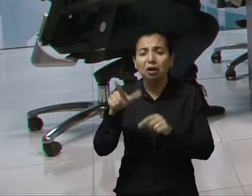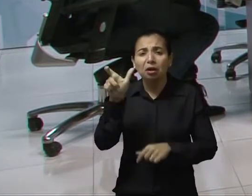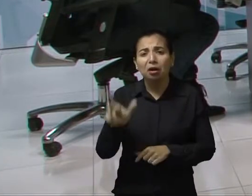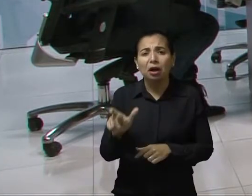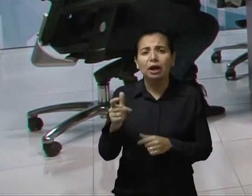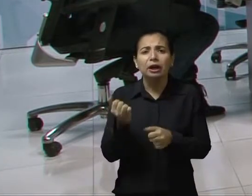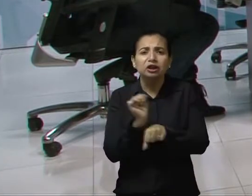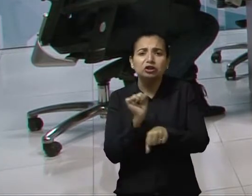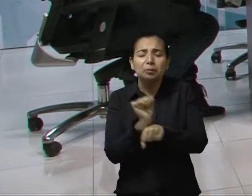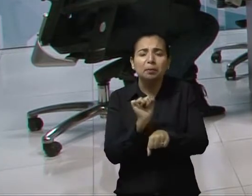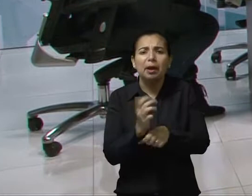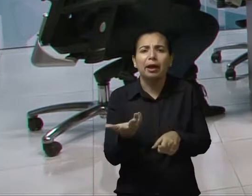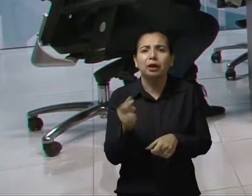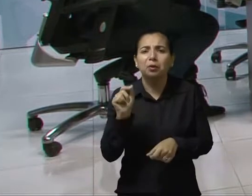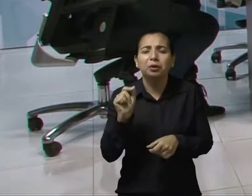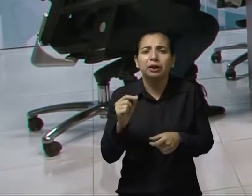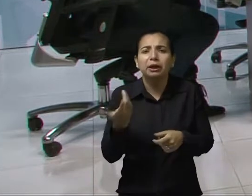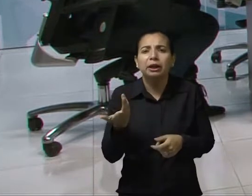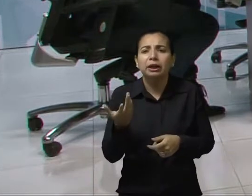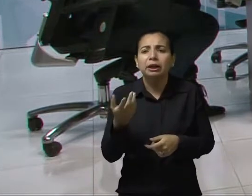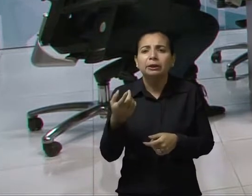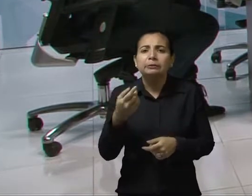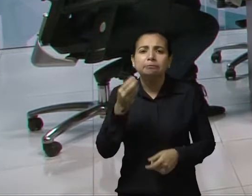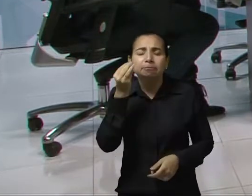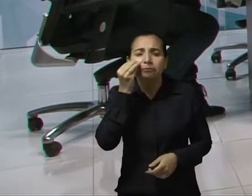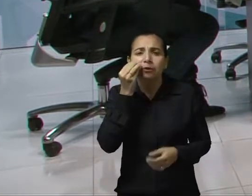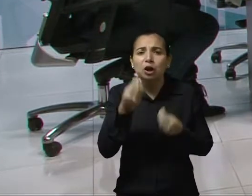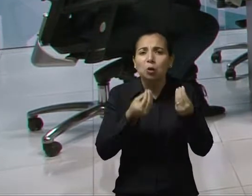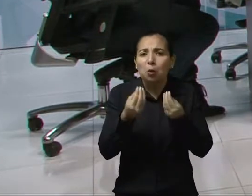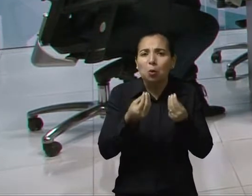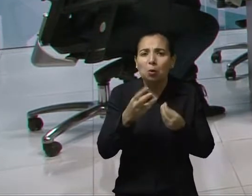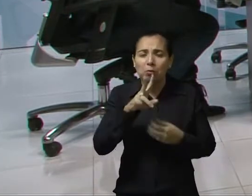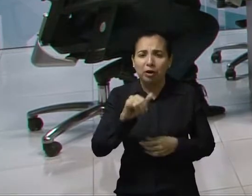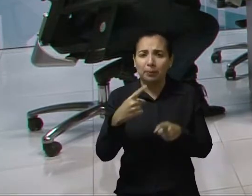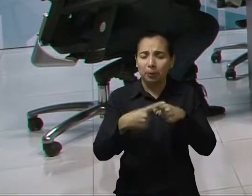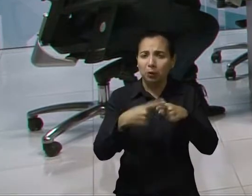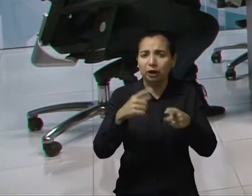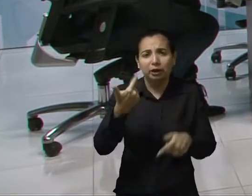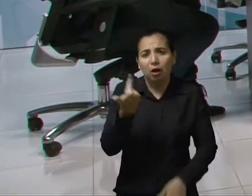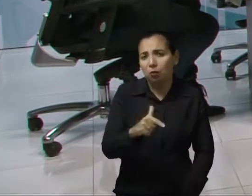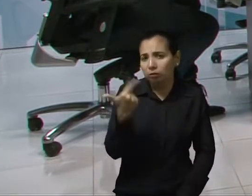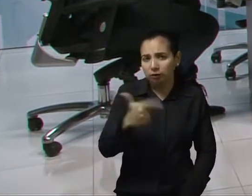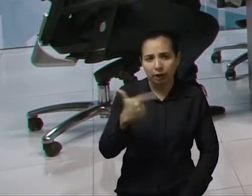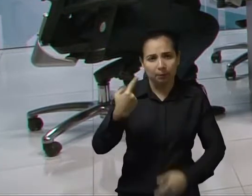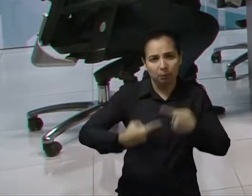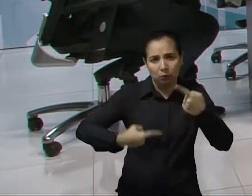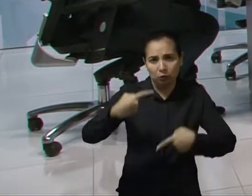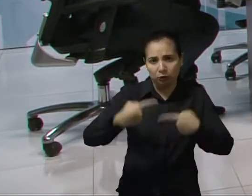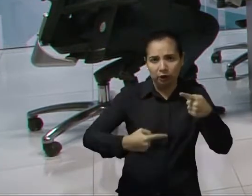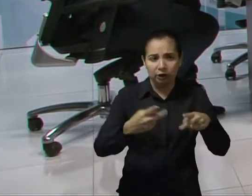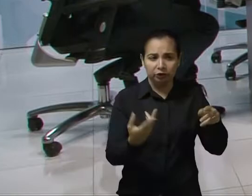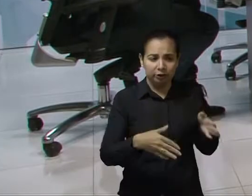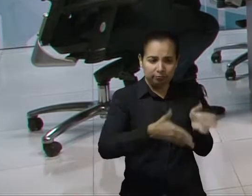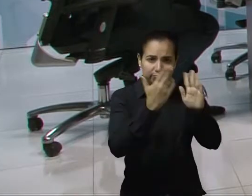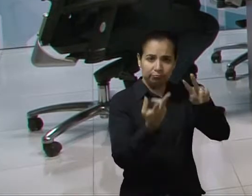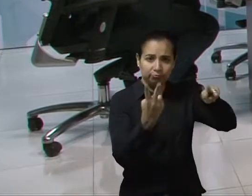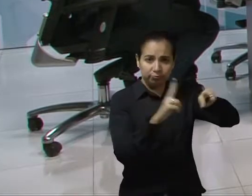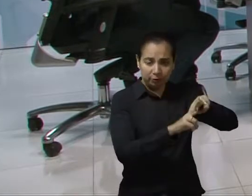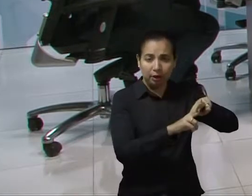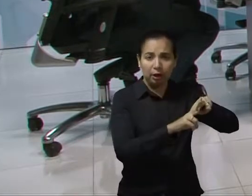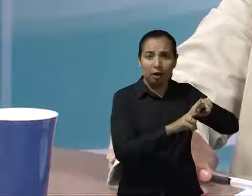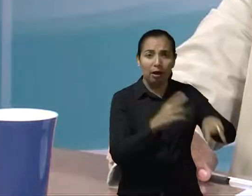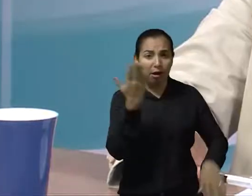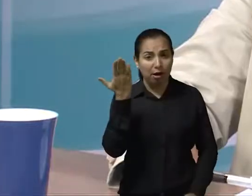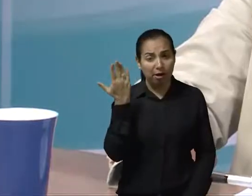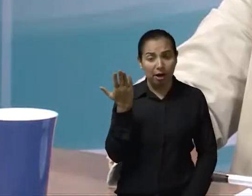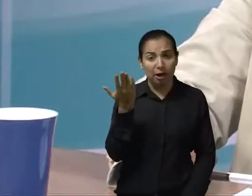a perspectiva? Eu digo assim porque não existe uma política carcerária no Brasil. Se não existir uma política de segurança pública,